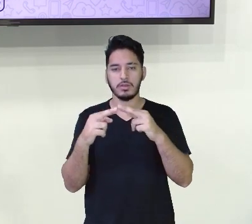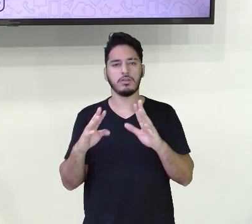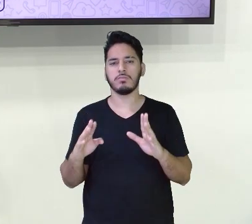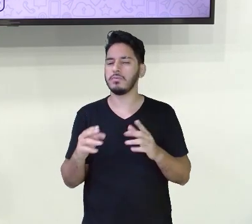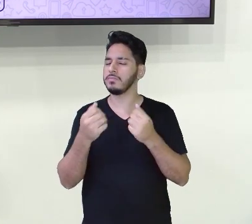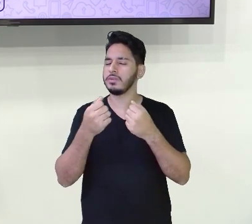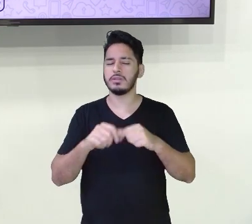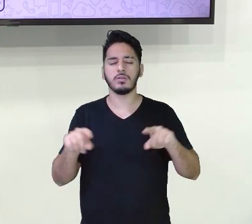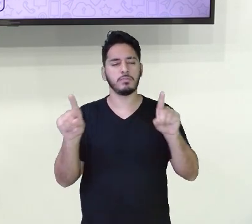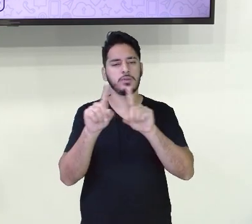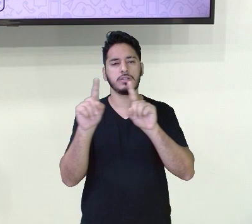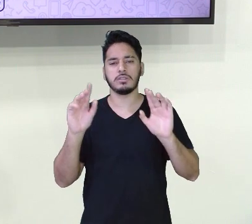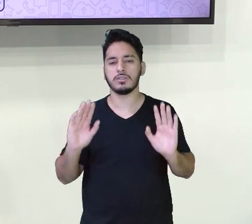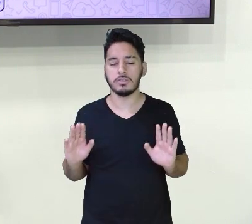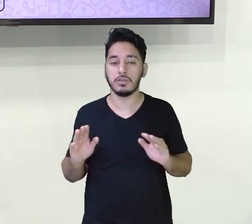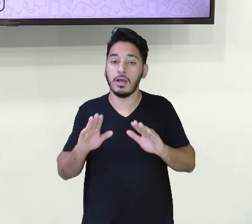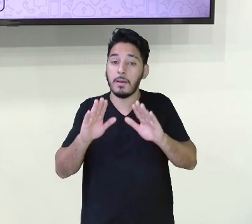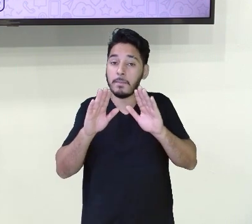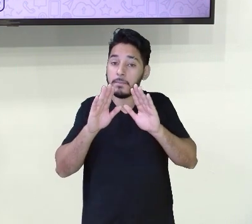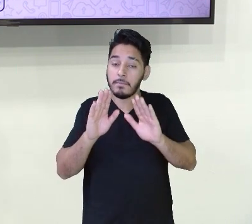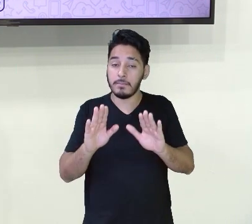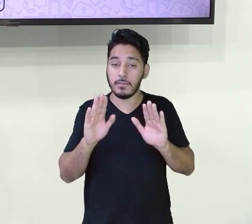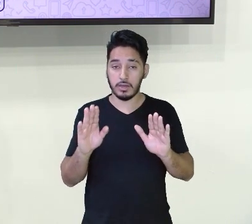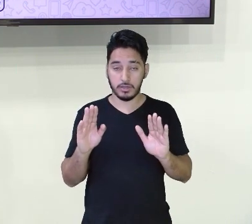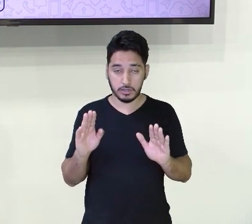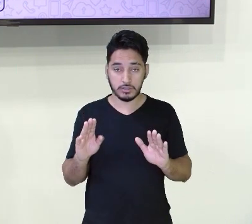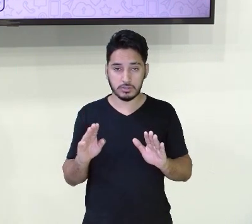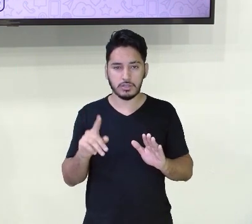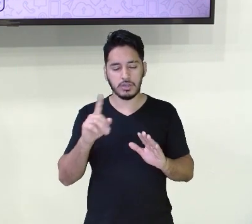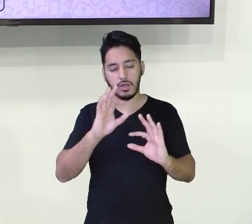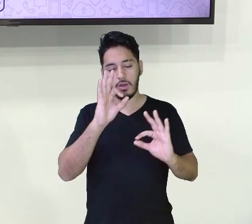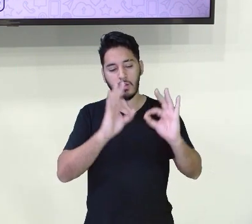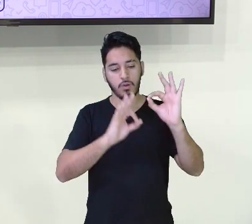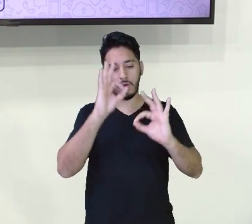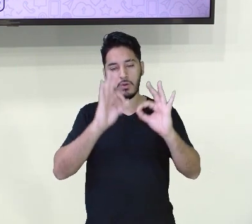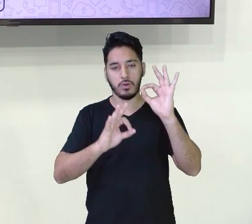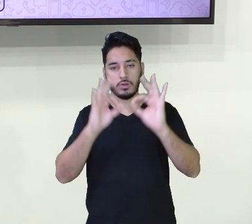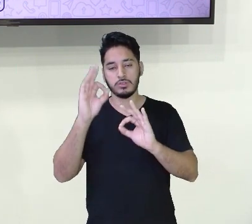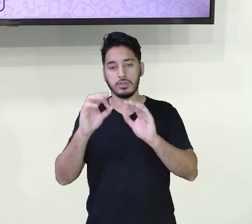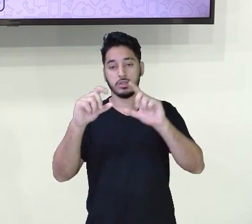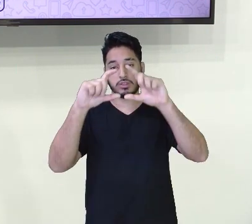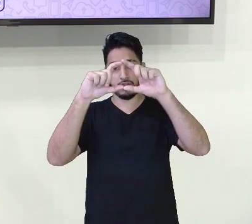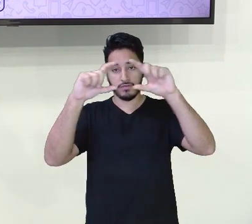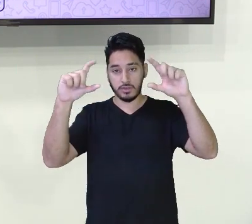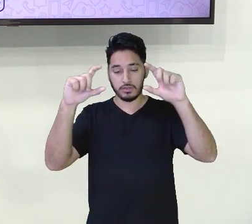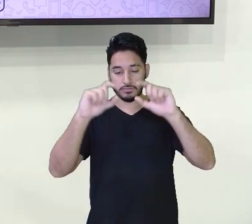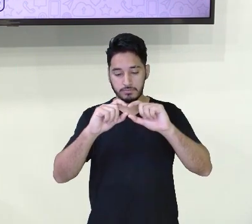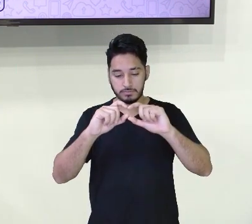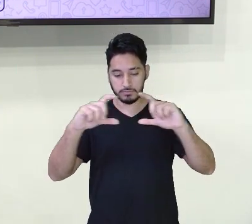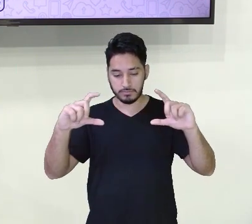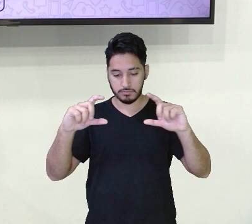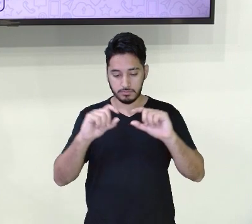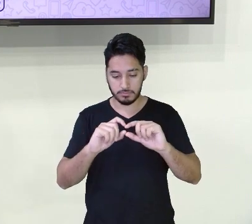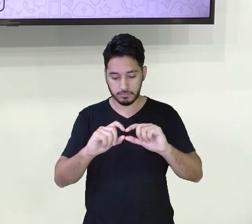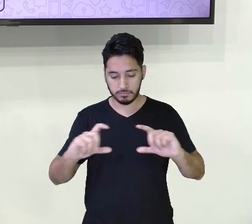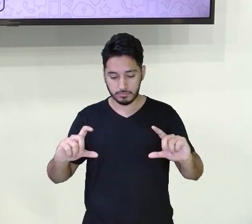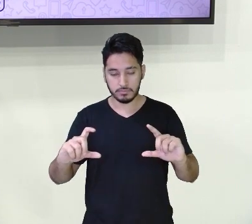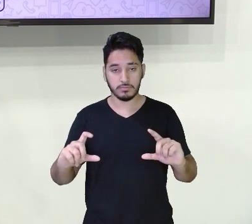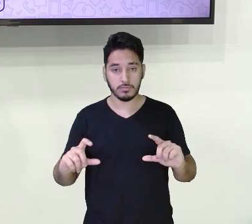não precisa ter rima, mas ele é organizado em versos e na maioria das vezes